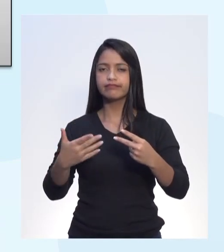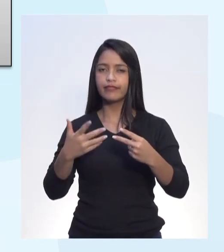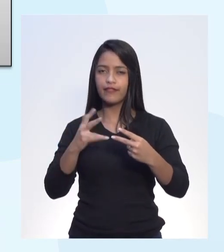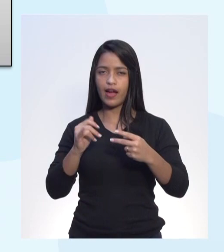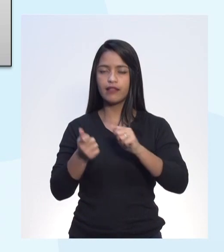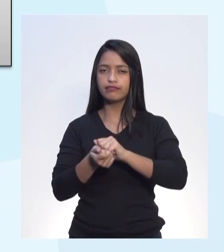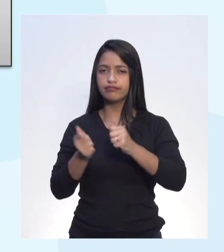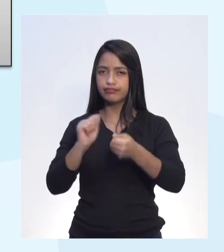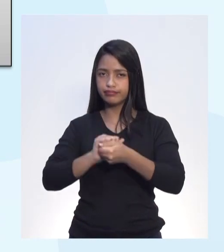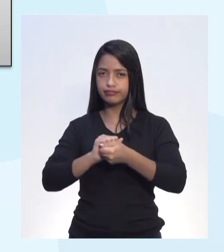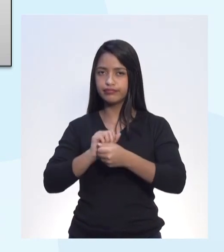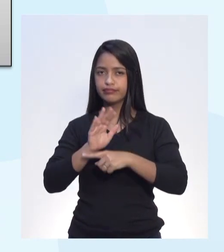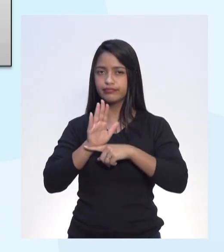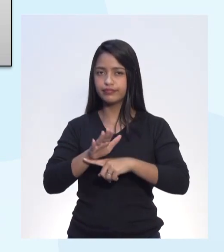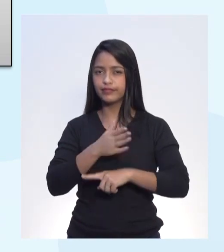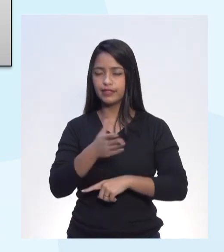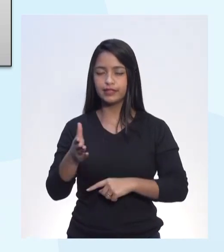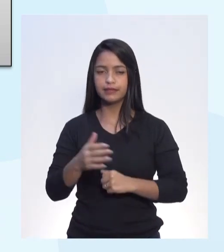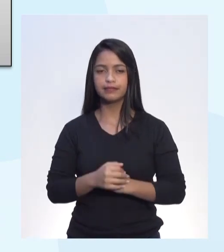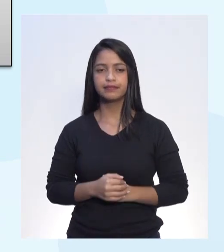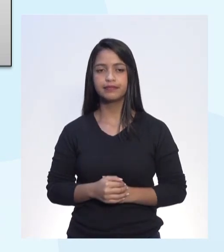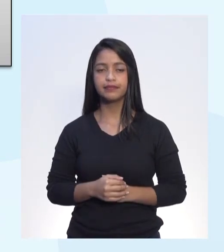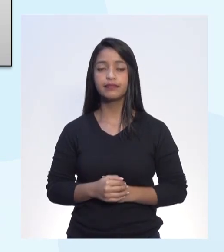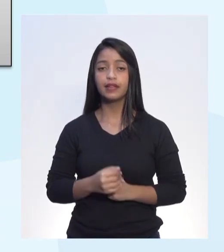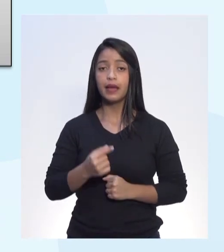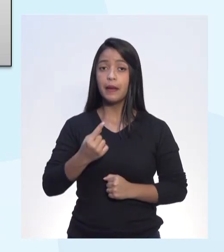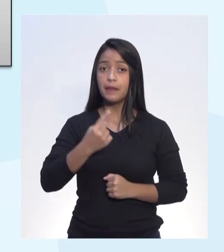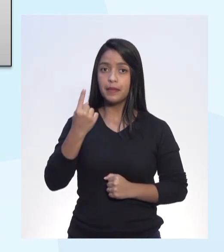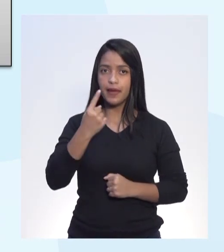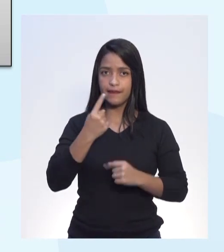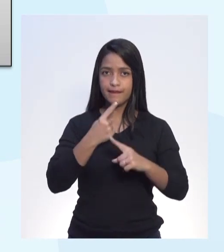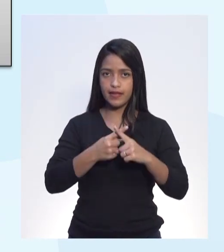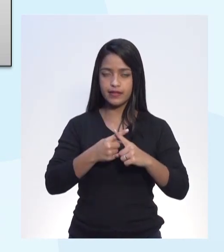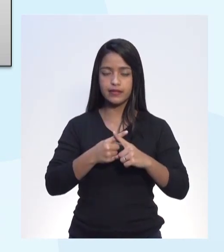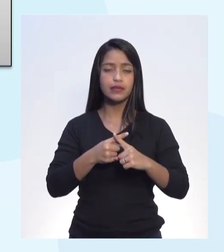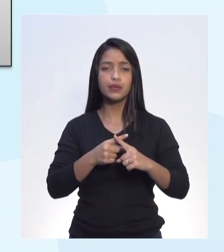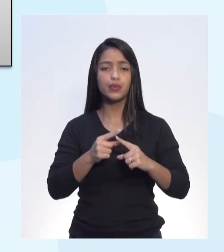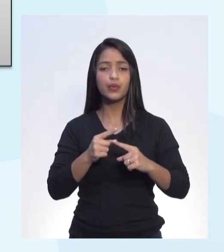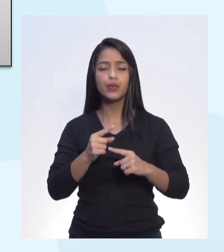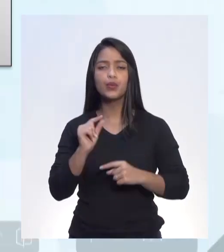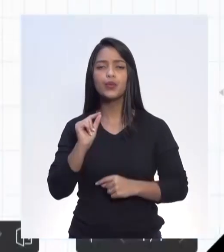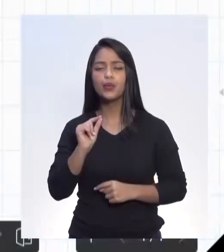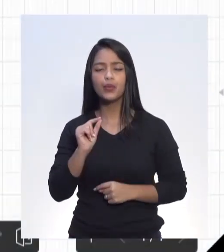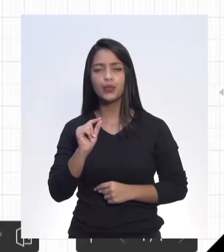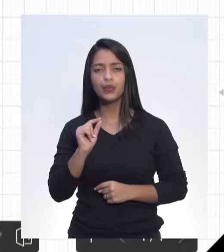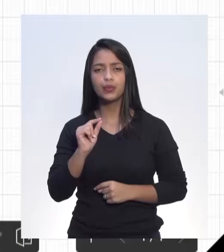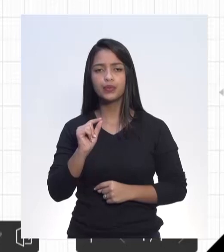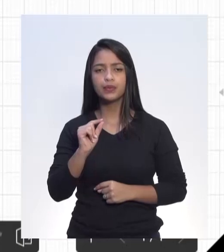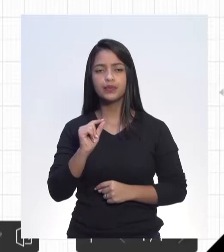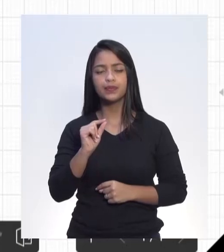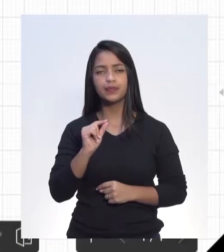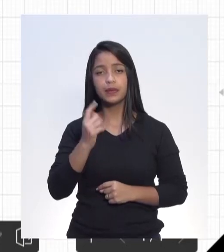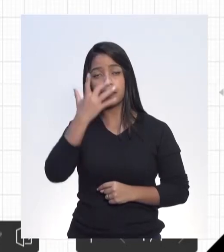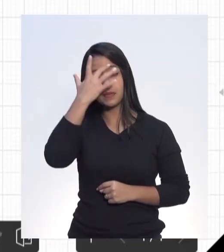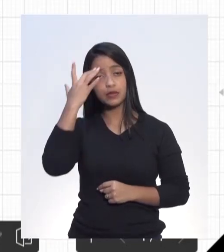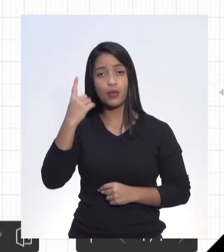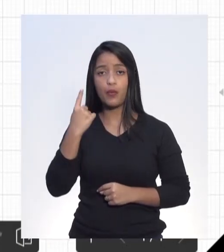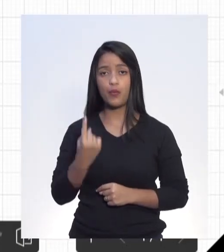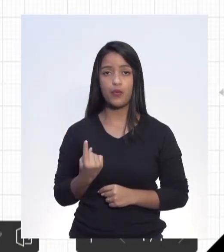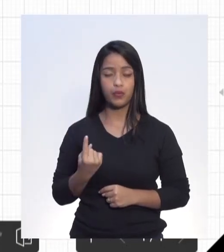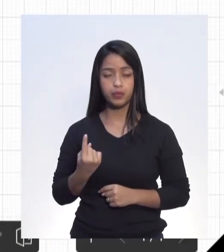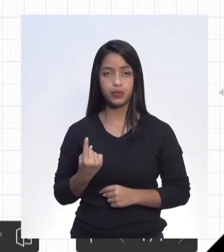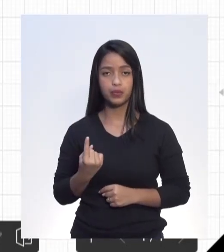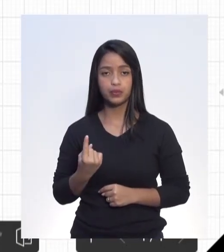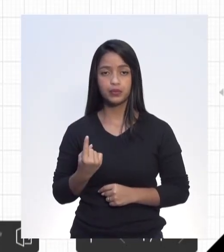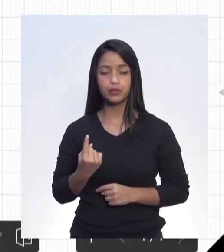ajustar para vocês, tá? Então, na primeira rodada ali, ó, tá? Temos o candidato 1, tá ok? E